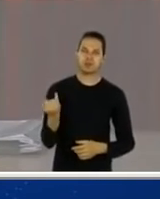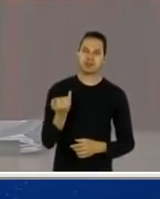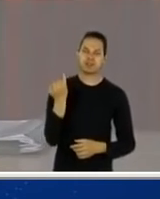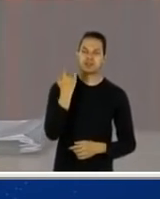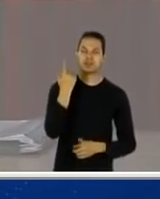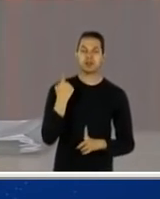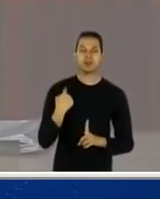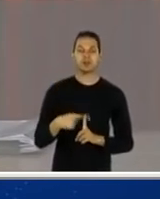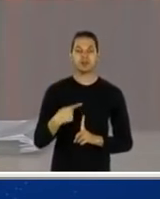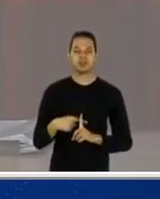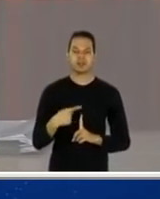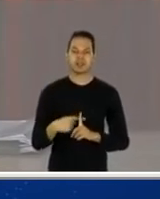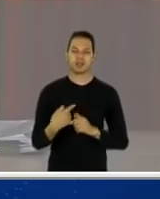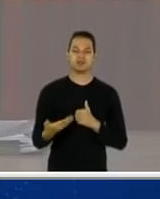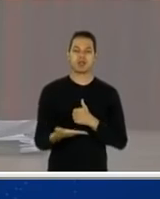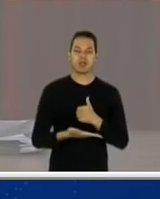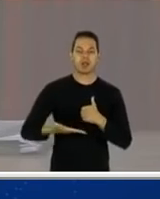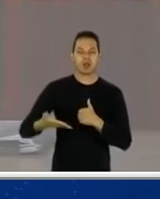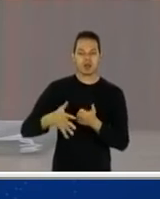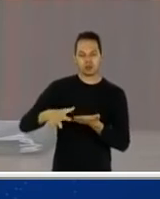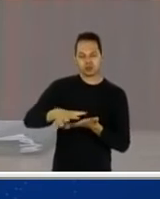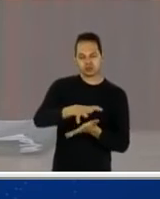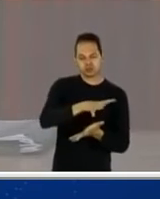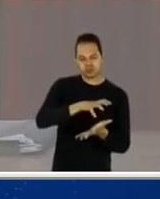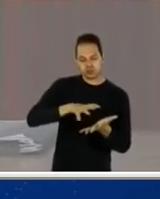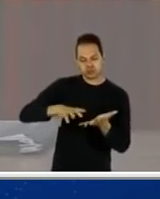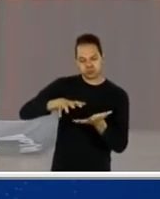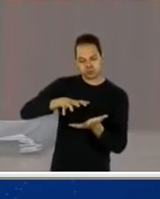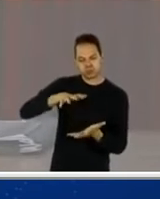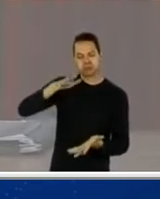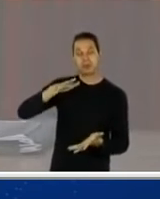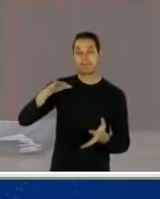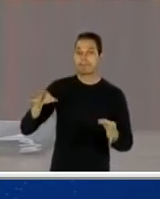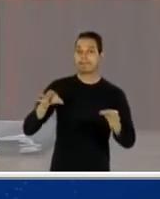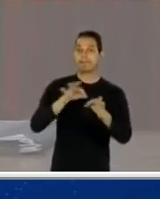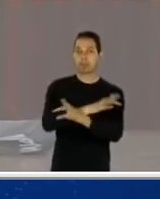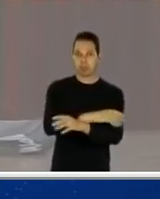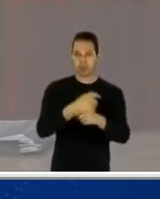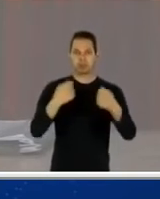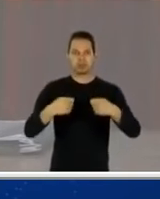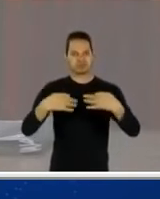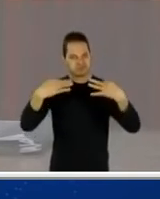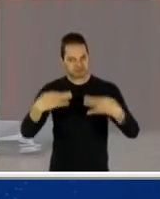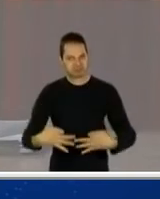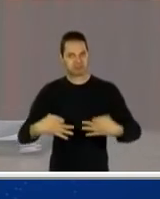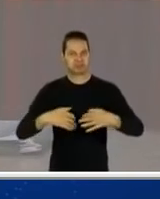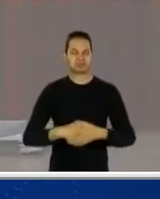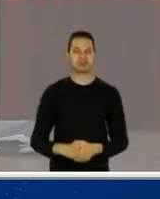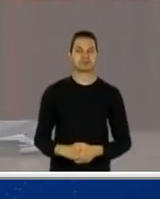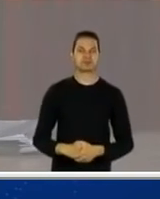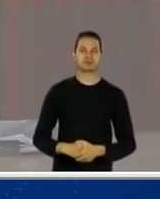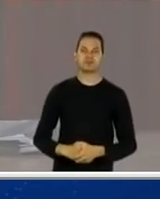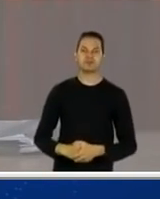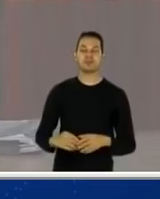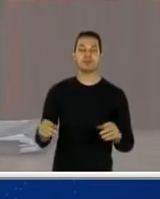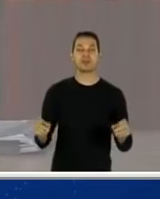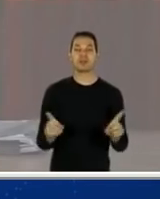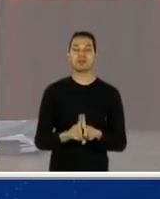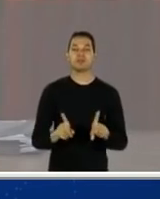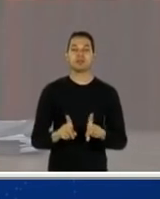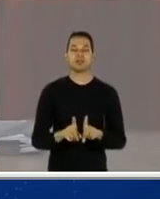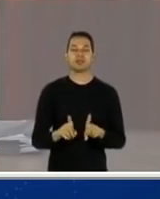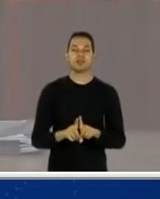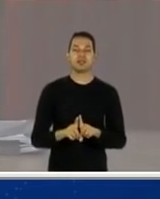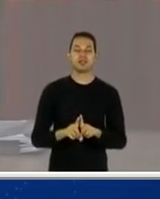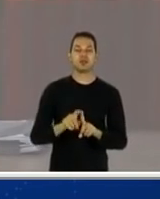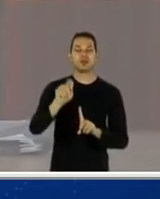no Tribunal Superior Eleitoral Temos que confiar no Supremo Tribunal Superior Eleitoral confiança é uma coisa que você conquista e